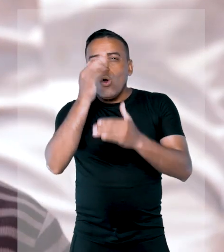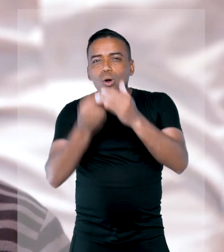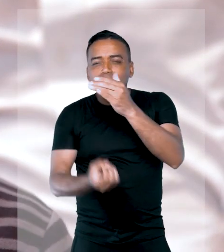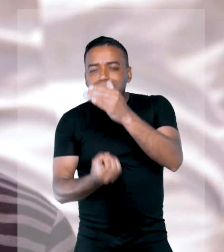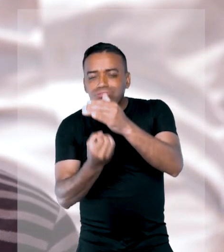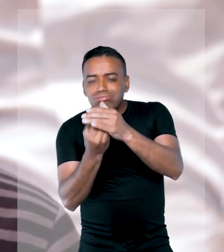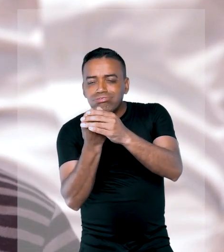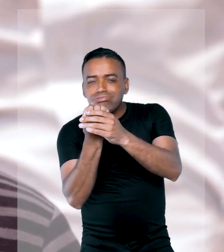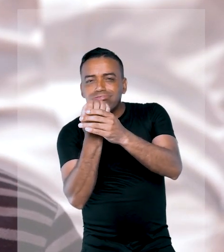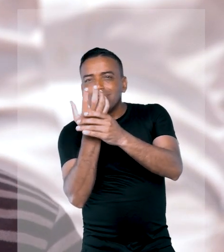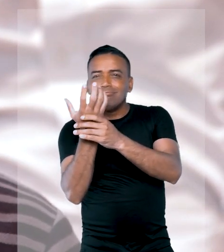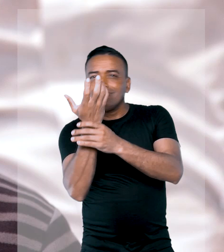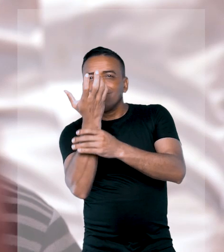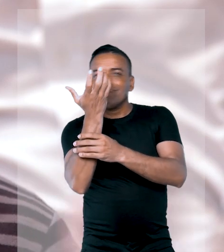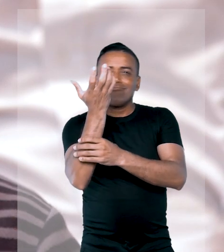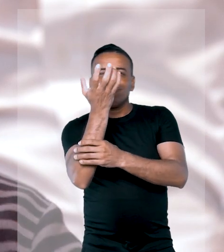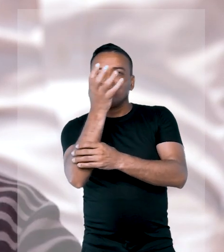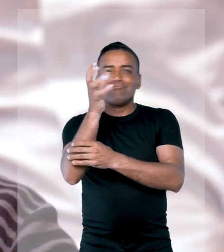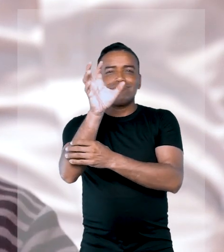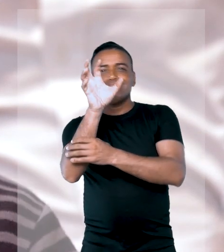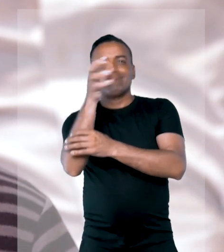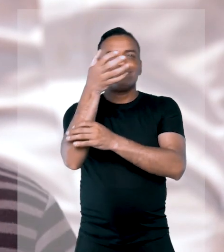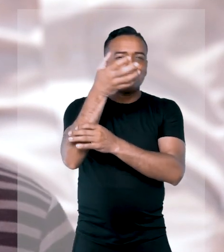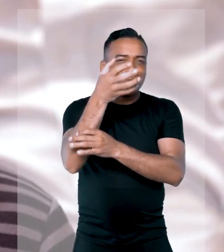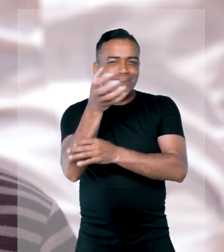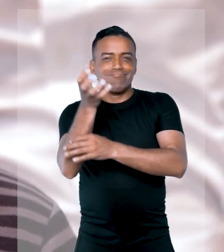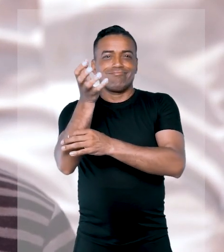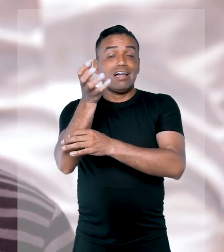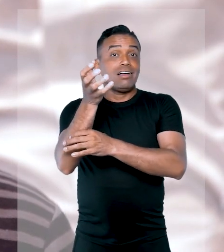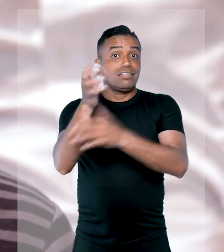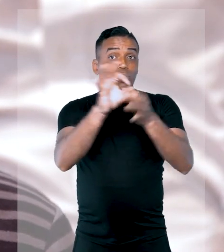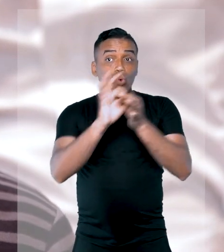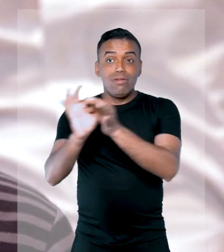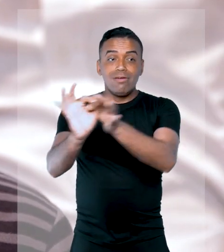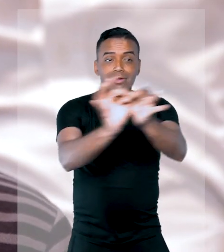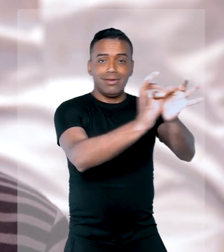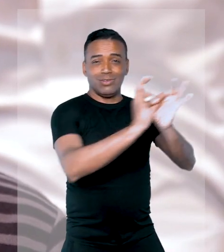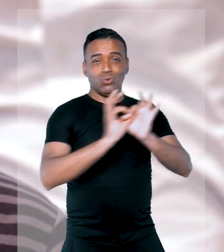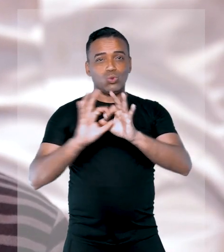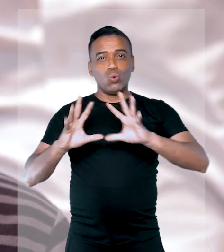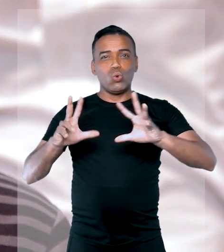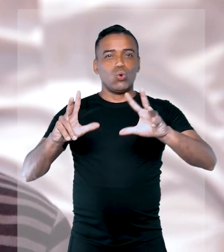crescendo e vai juntando com tudo que está por perto.